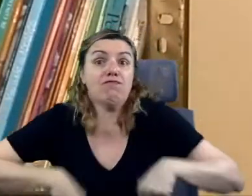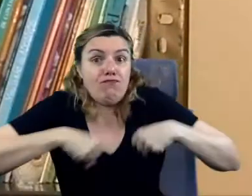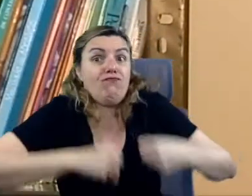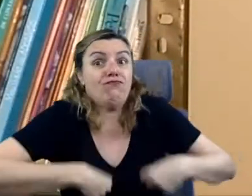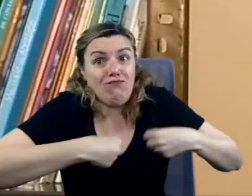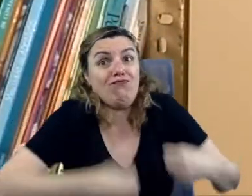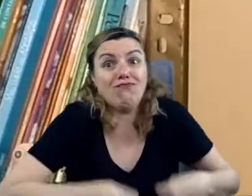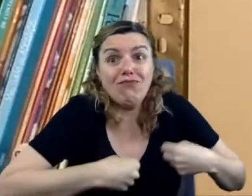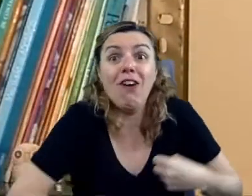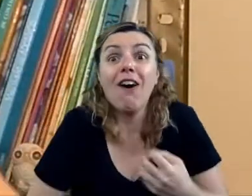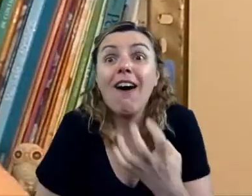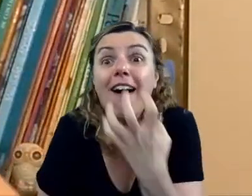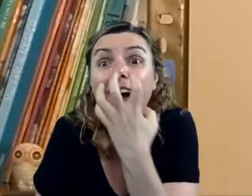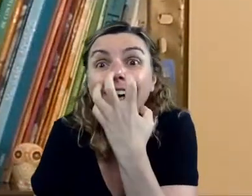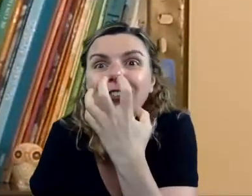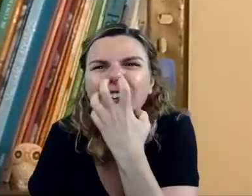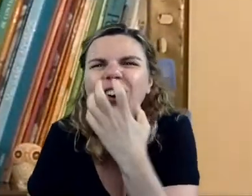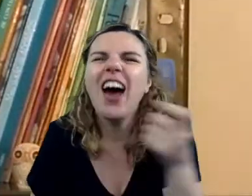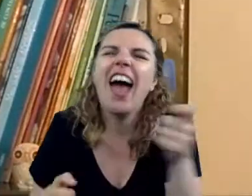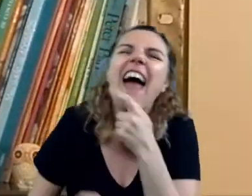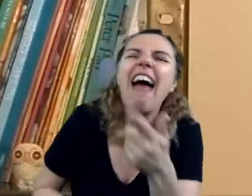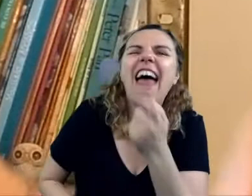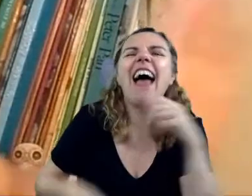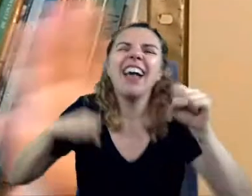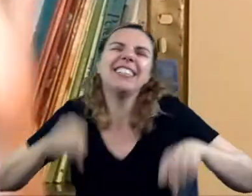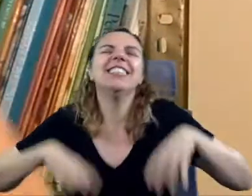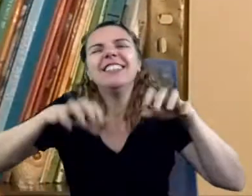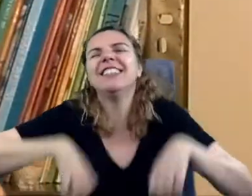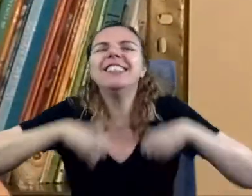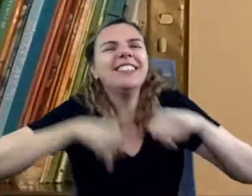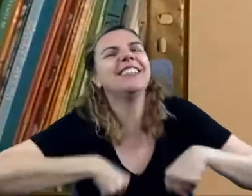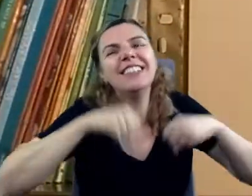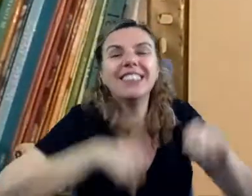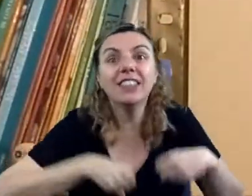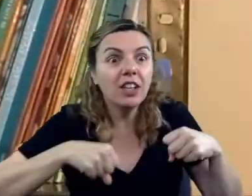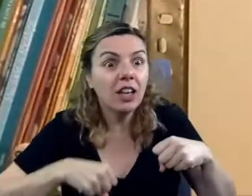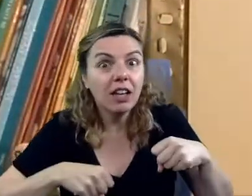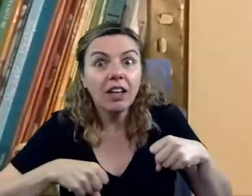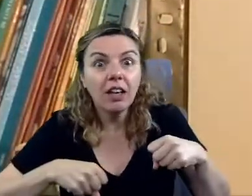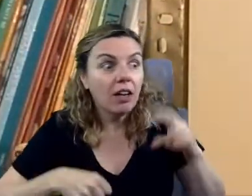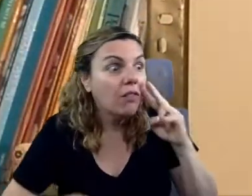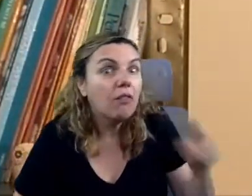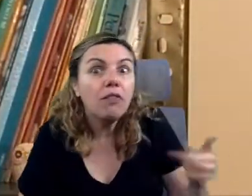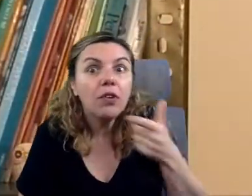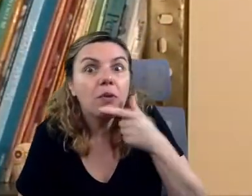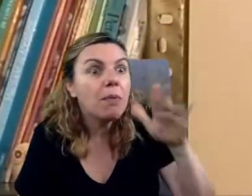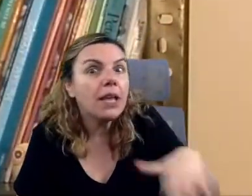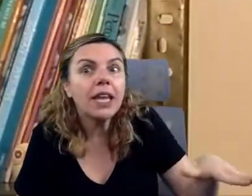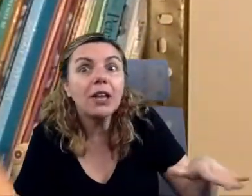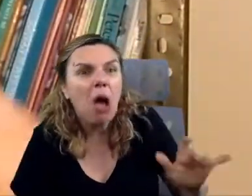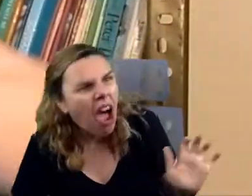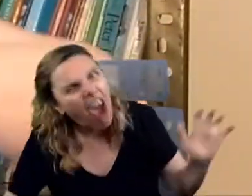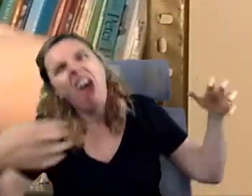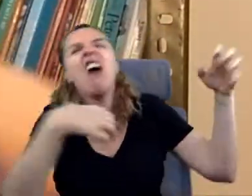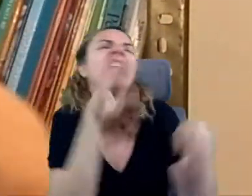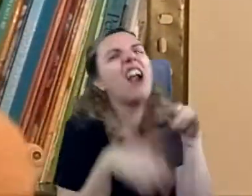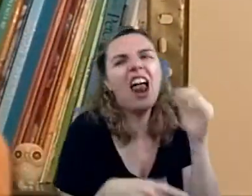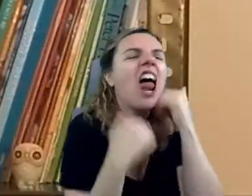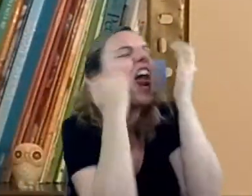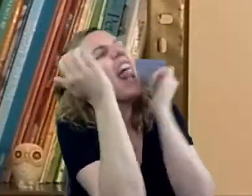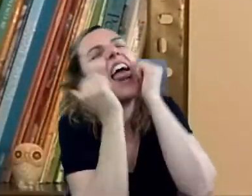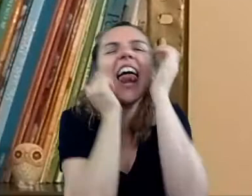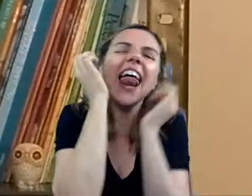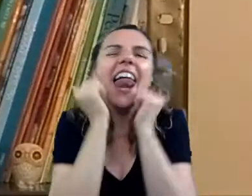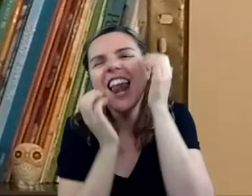Um cachorrinho, muito brincalhão, entrou saltitando. Ao ver o menino,